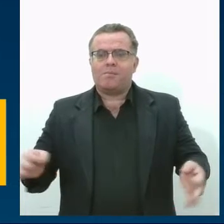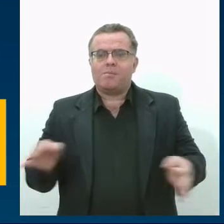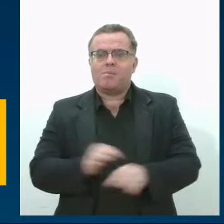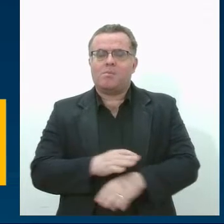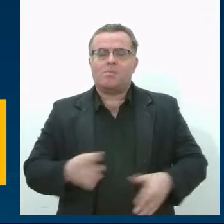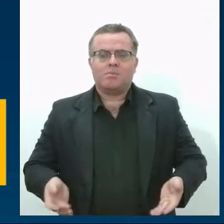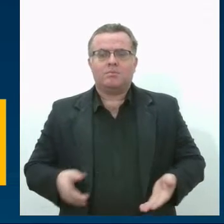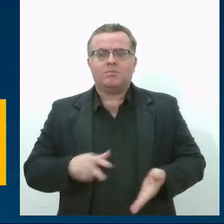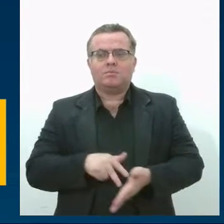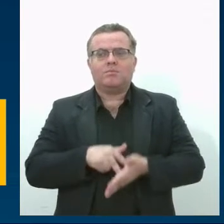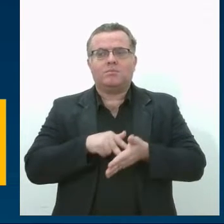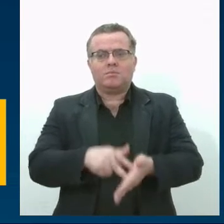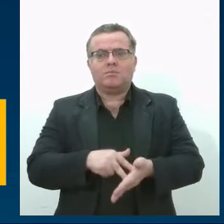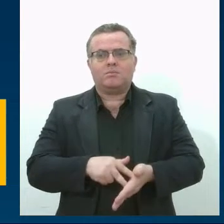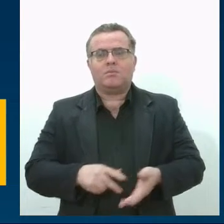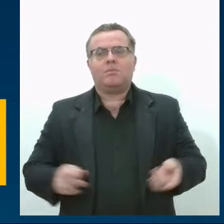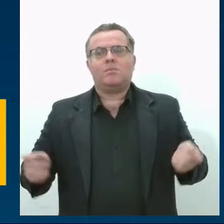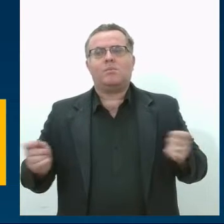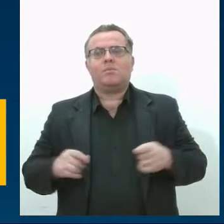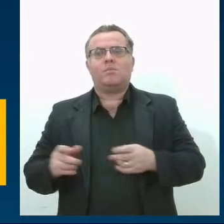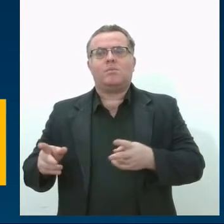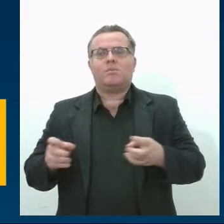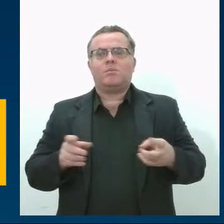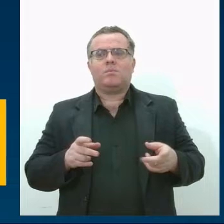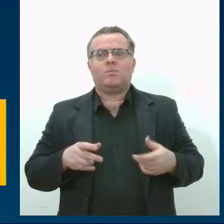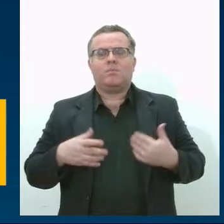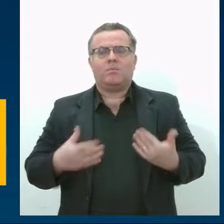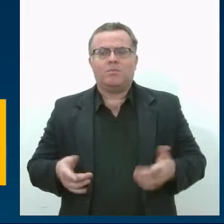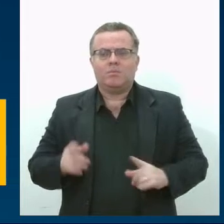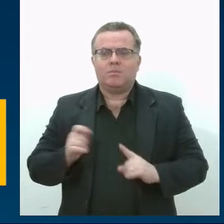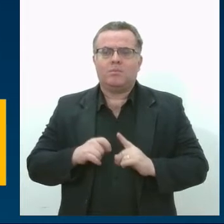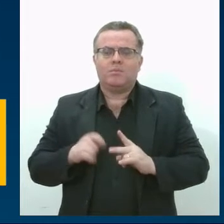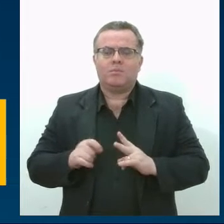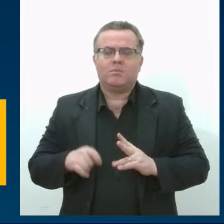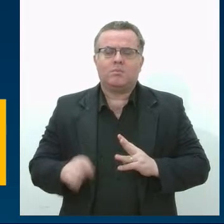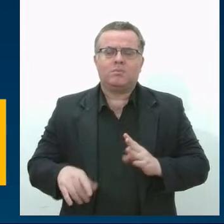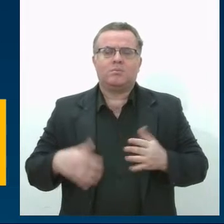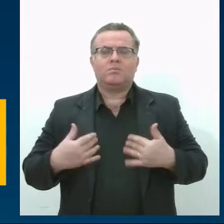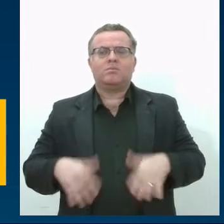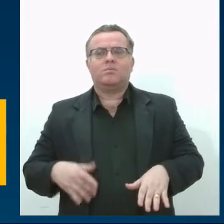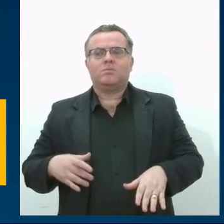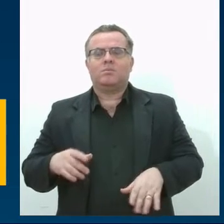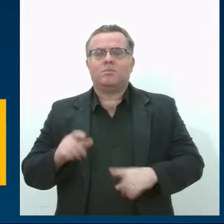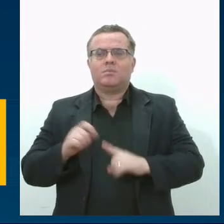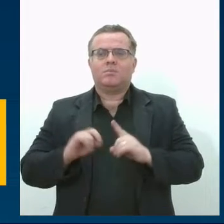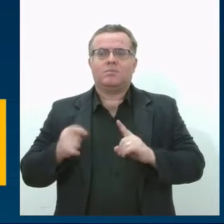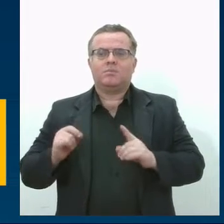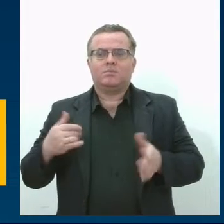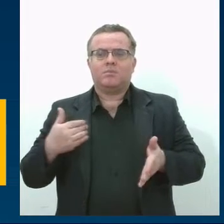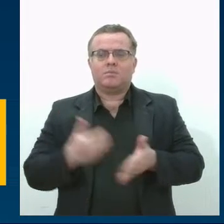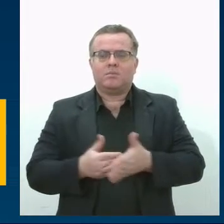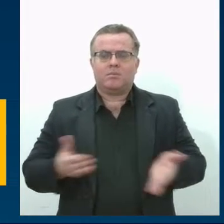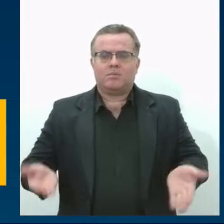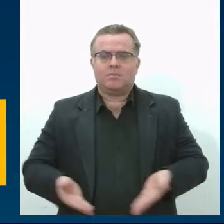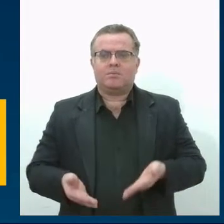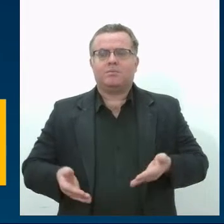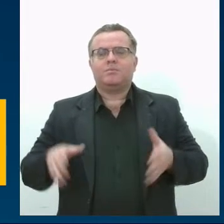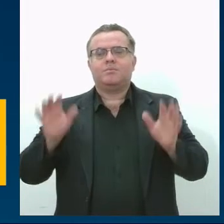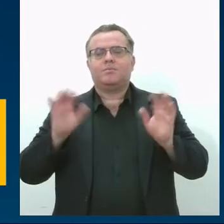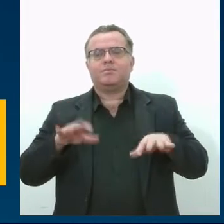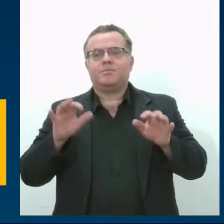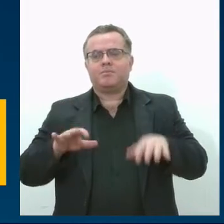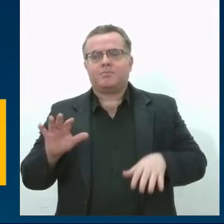né? A gente vê que durante todos os meses, desde janeiro até agora, a gente vê as chuvas acontecendo aqui com